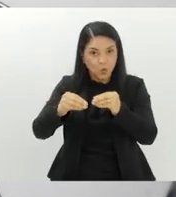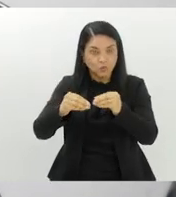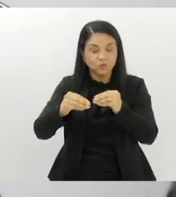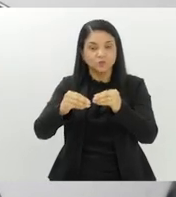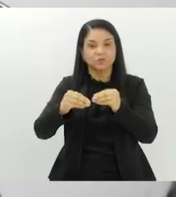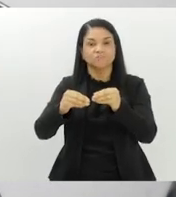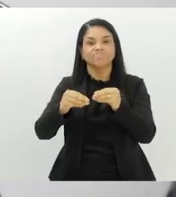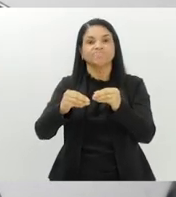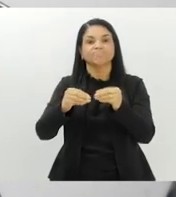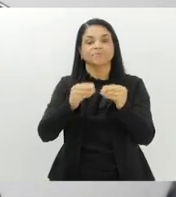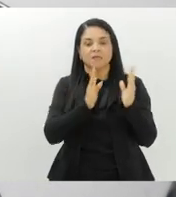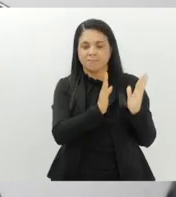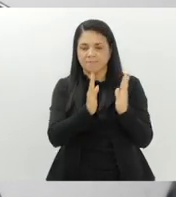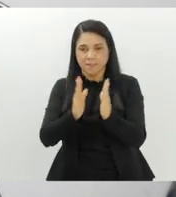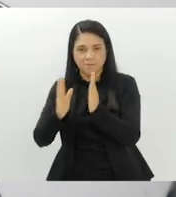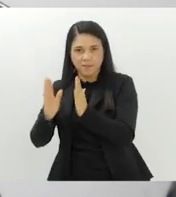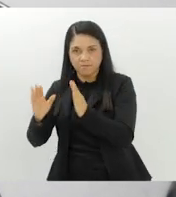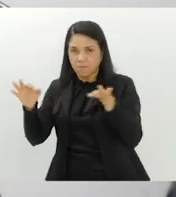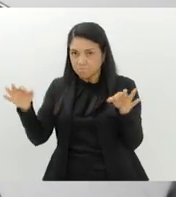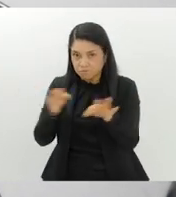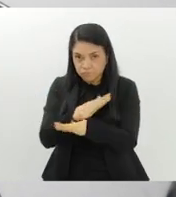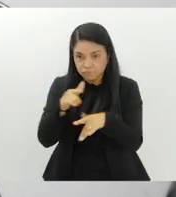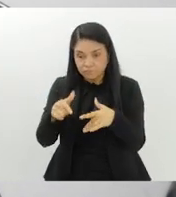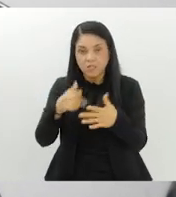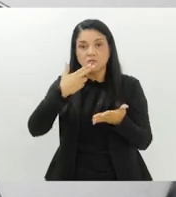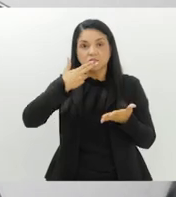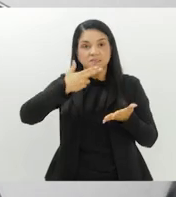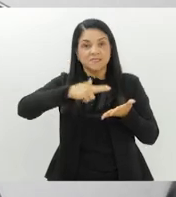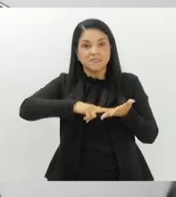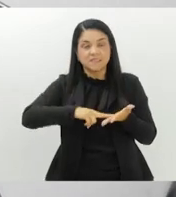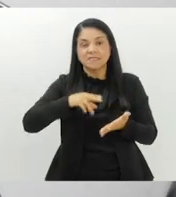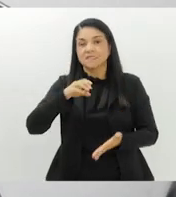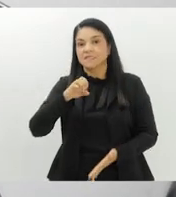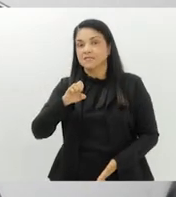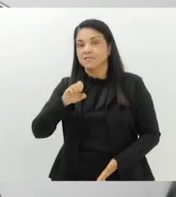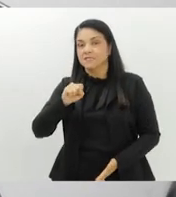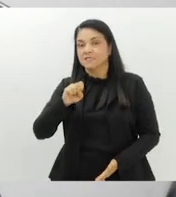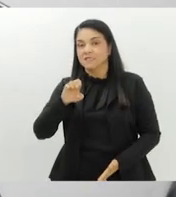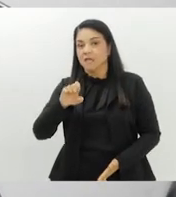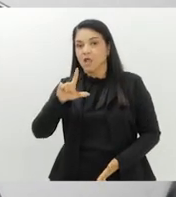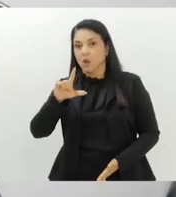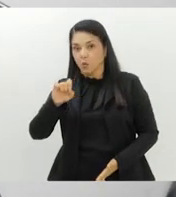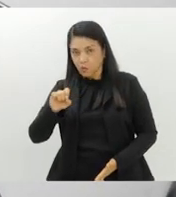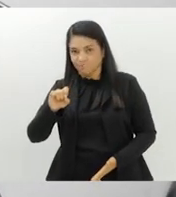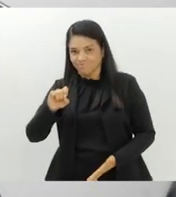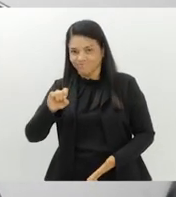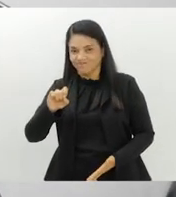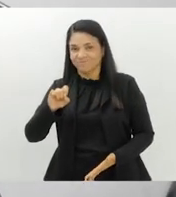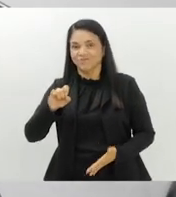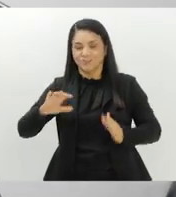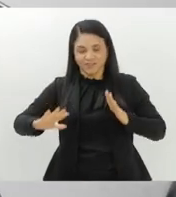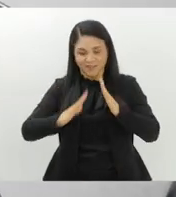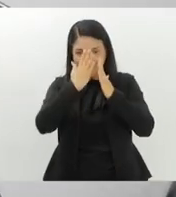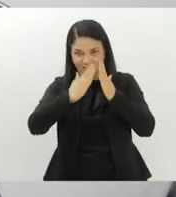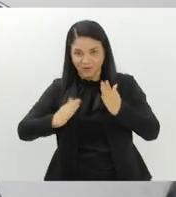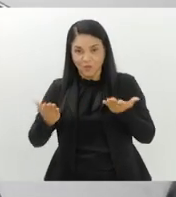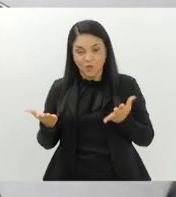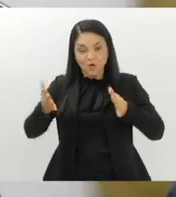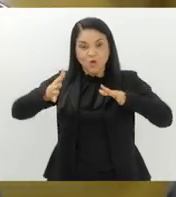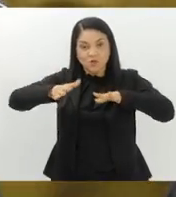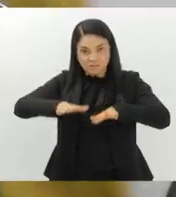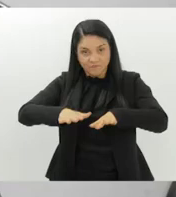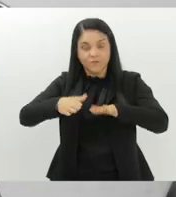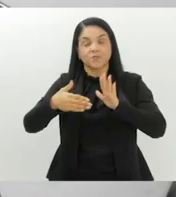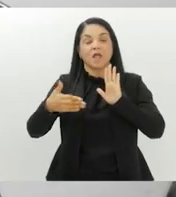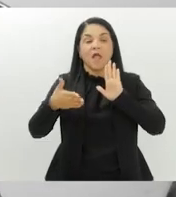eles receberão um selo de terreiro inclusivo. Então, essa é a proposta do